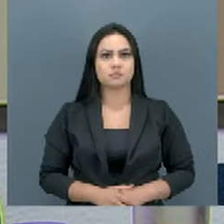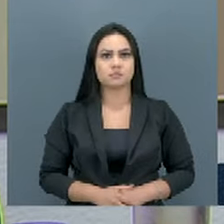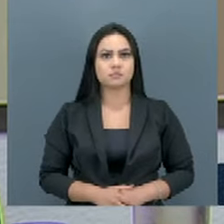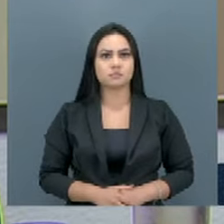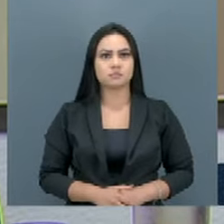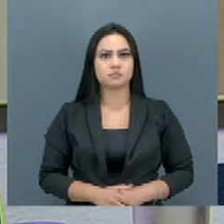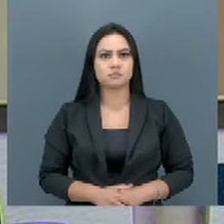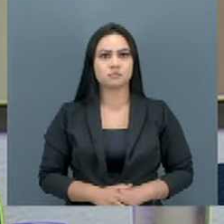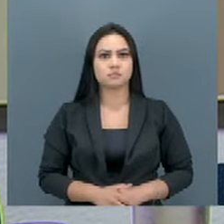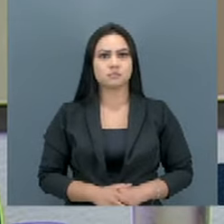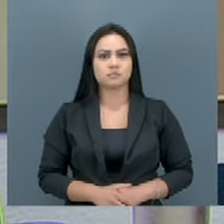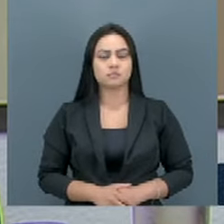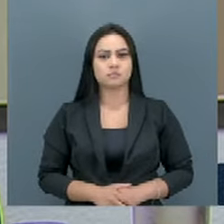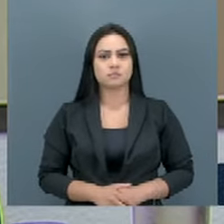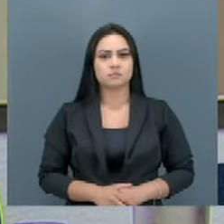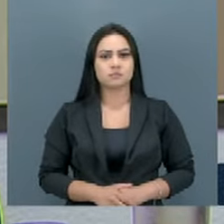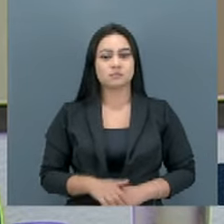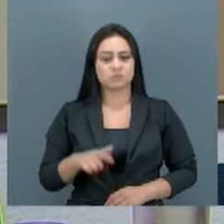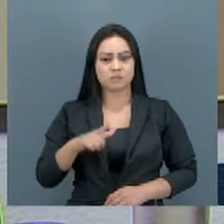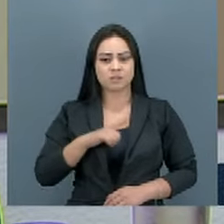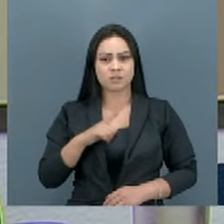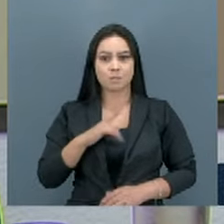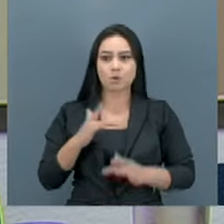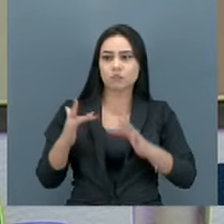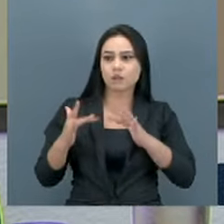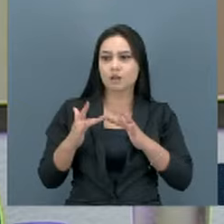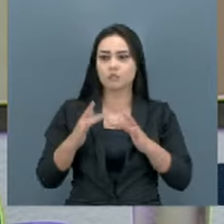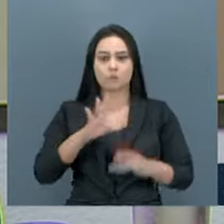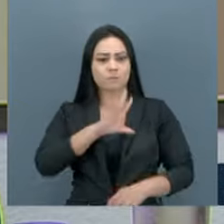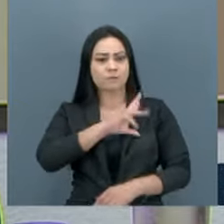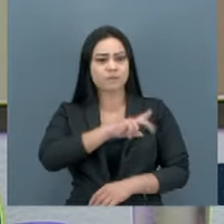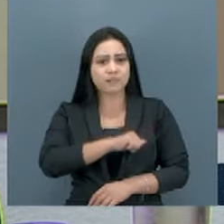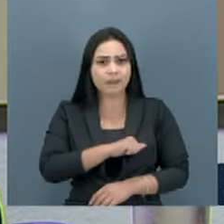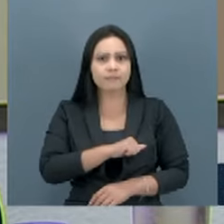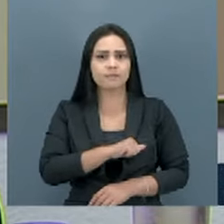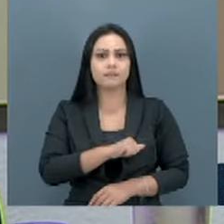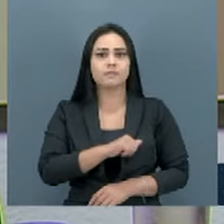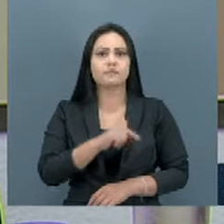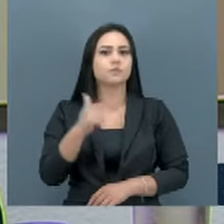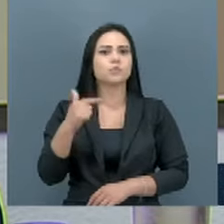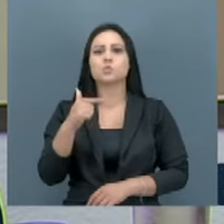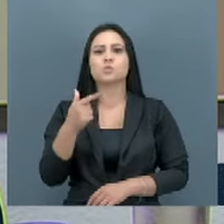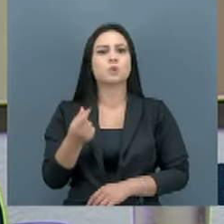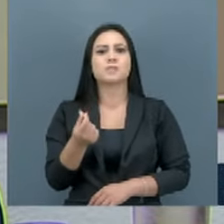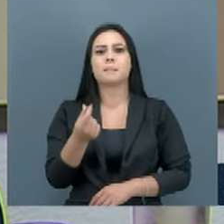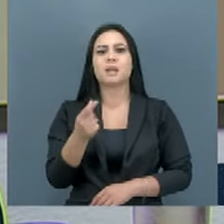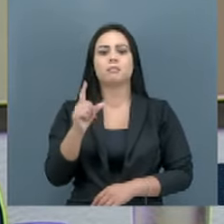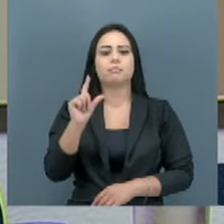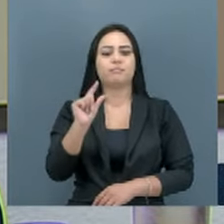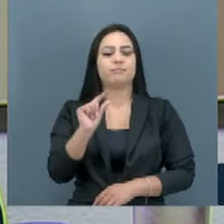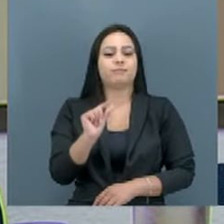através da nossa Fundação Nacional do Índio, que não tem orçamento, tem pouco orçamento.